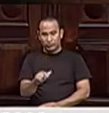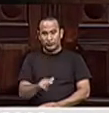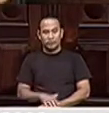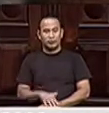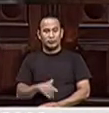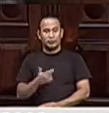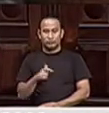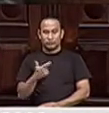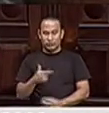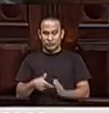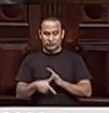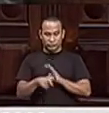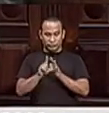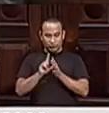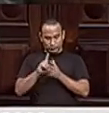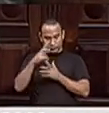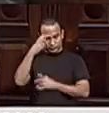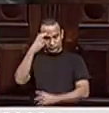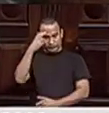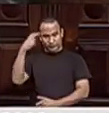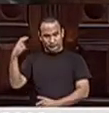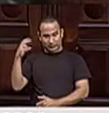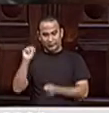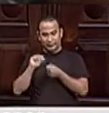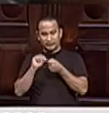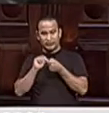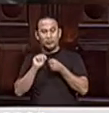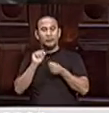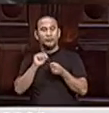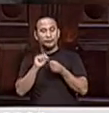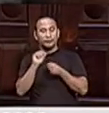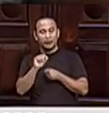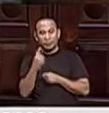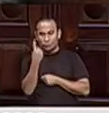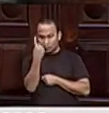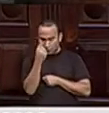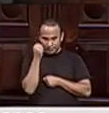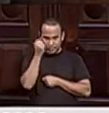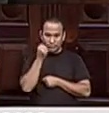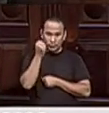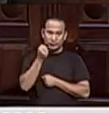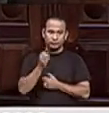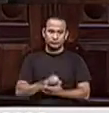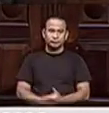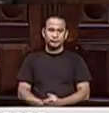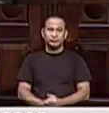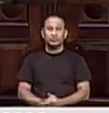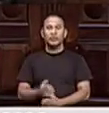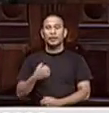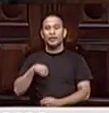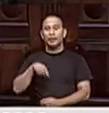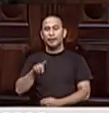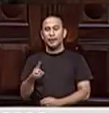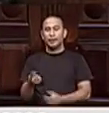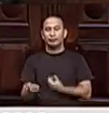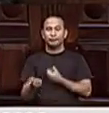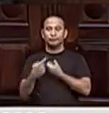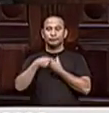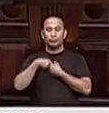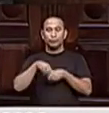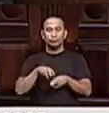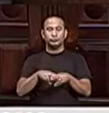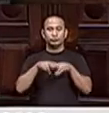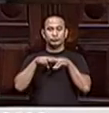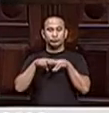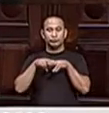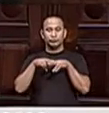não tinha competência para fazer o que fez com um senador e recuou para não